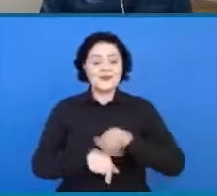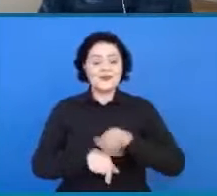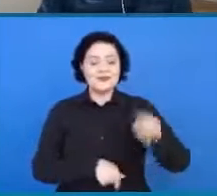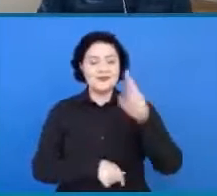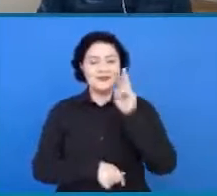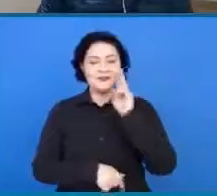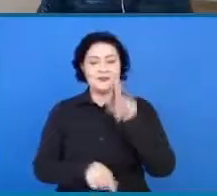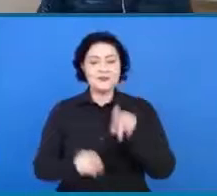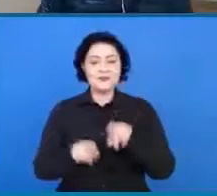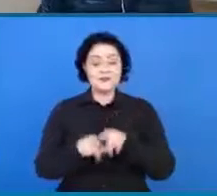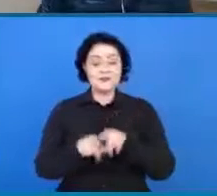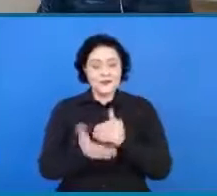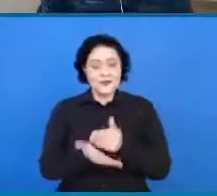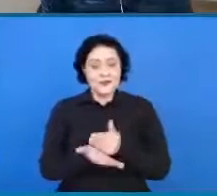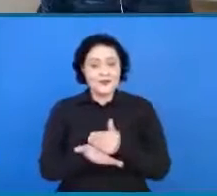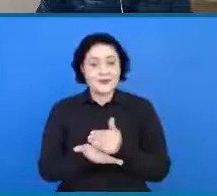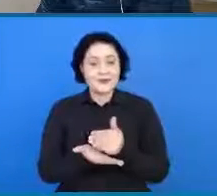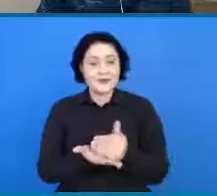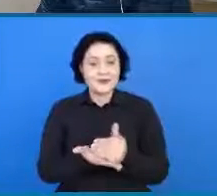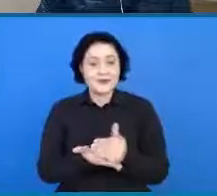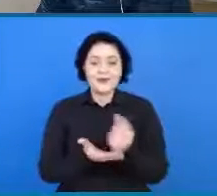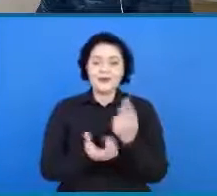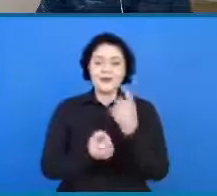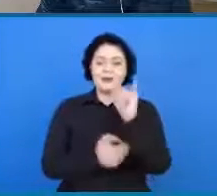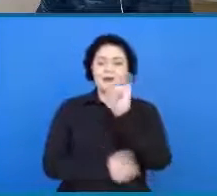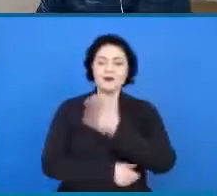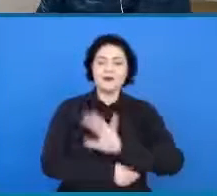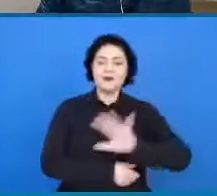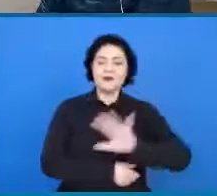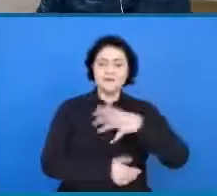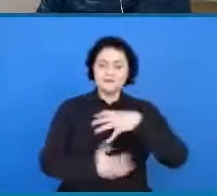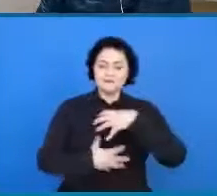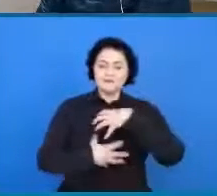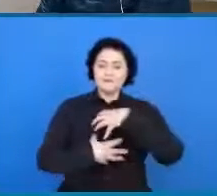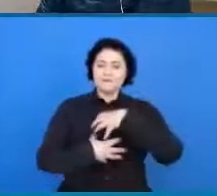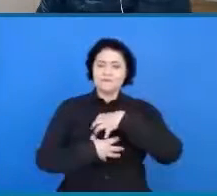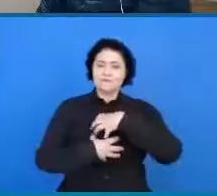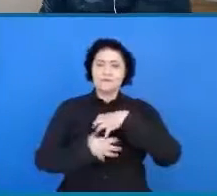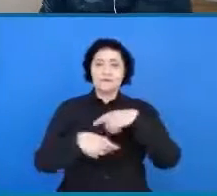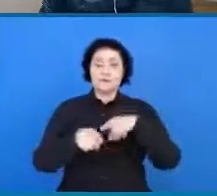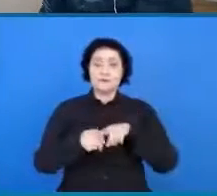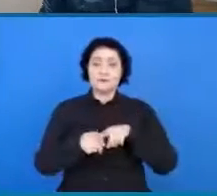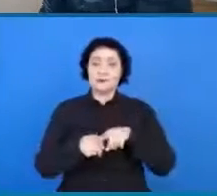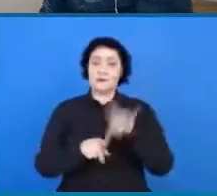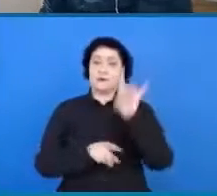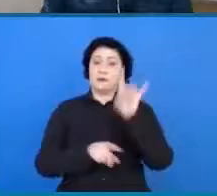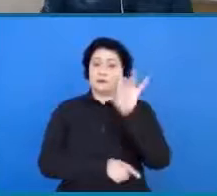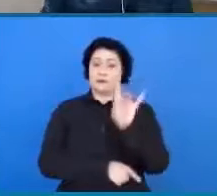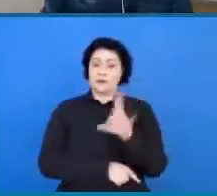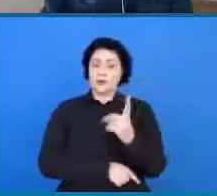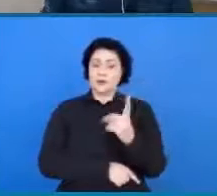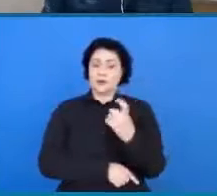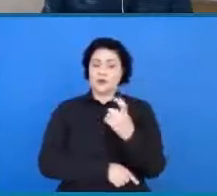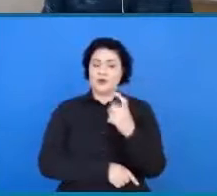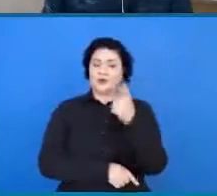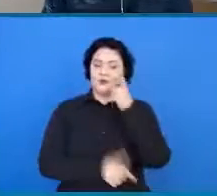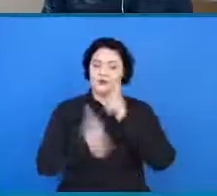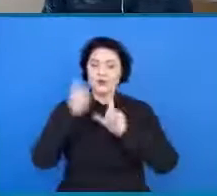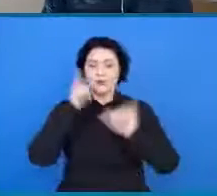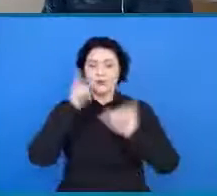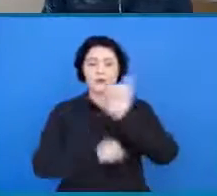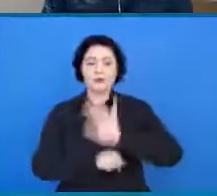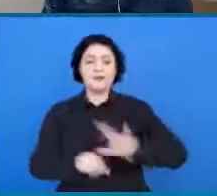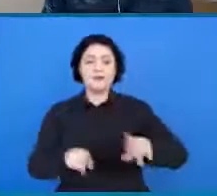vão ver principalmente no começo algumas imagens muito impactantes imagens exclusivas que nós conseguimos